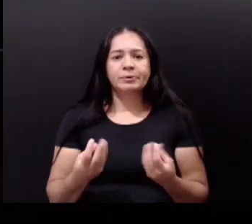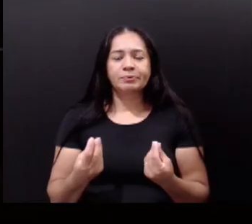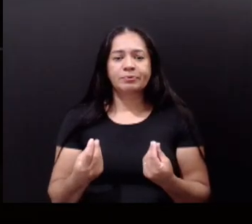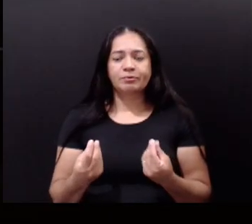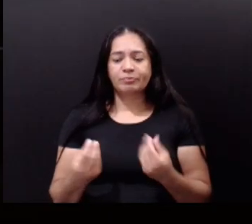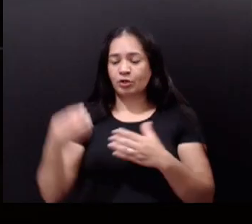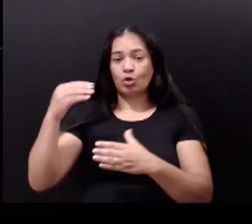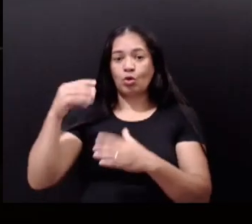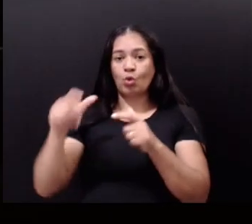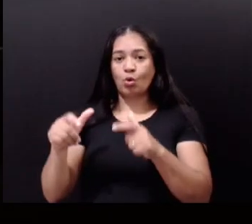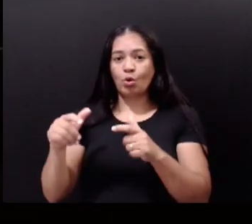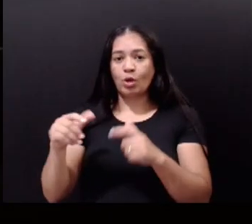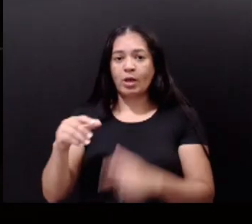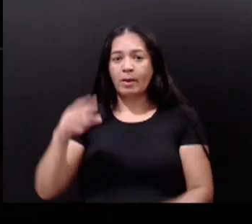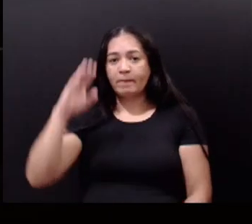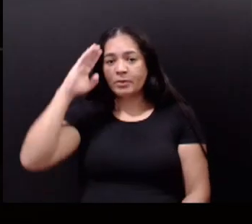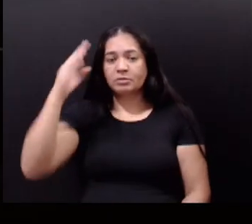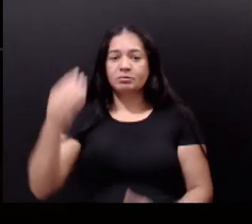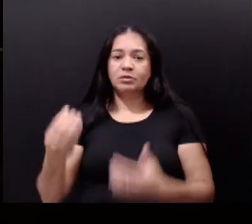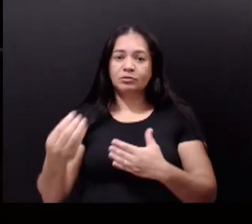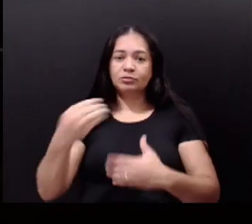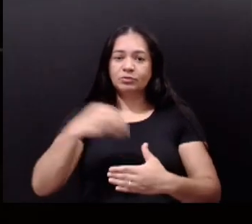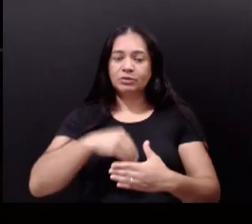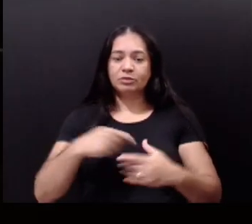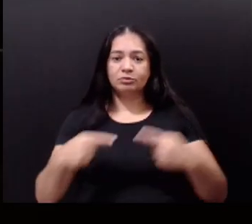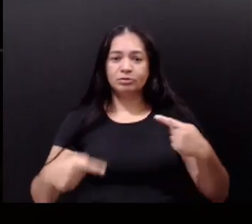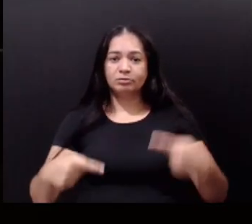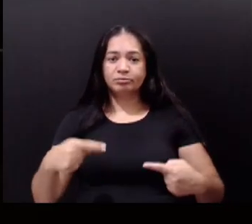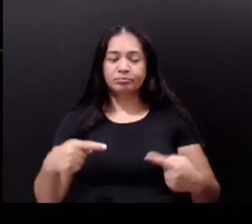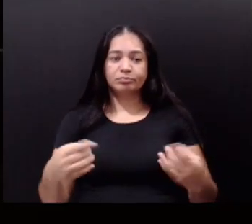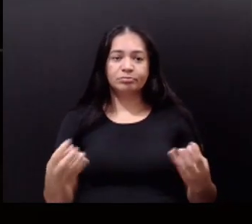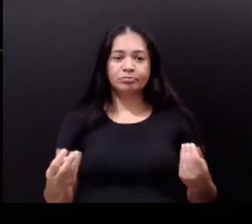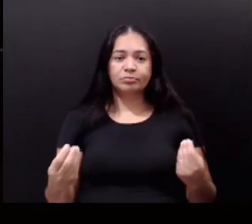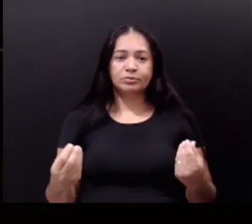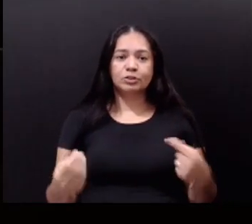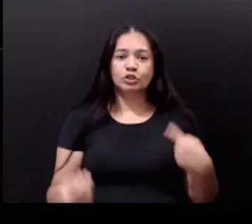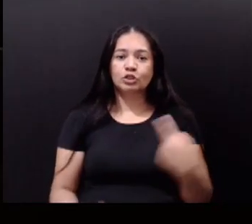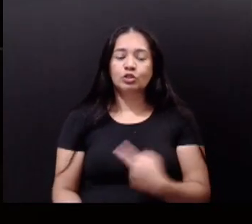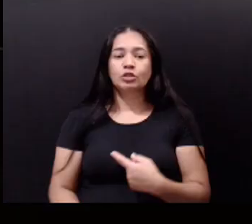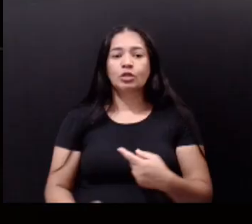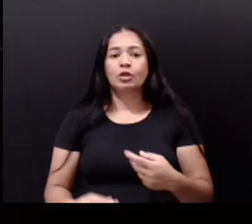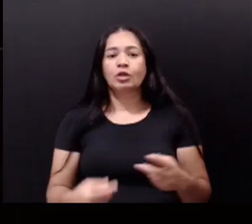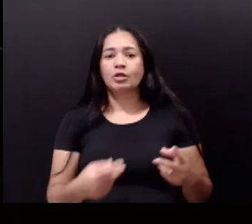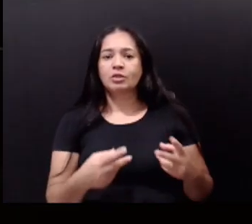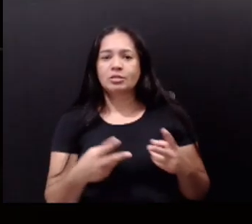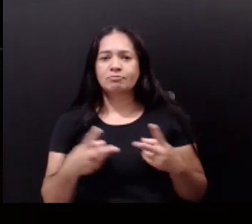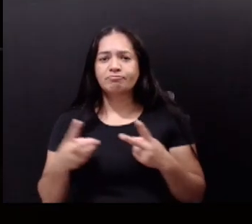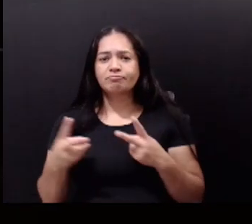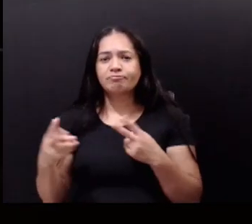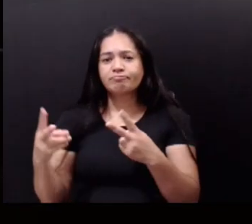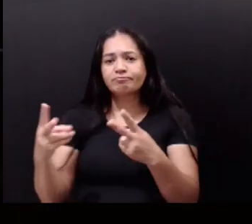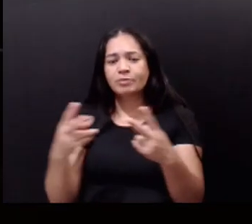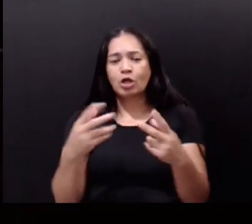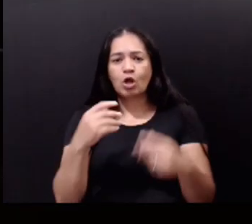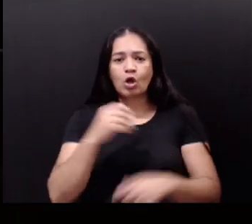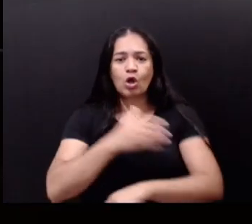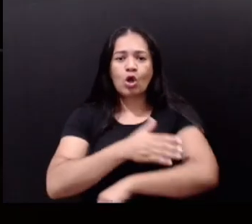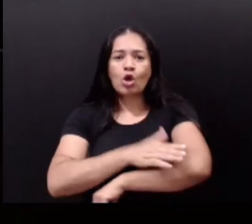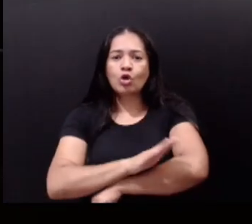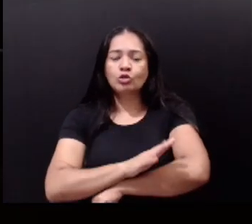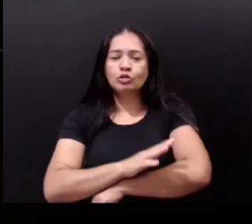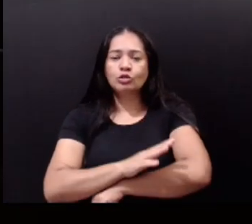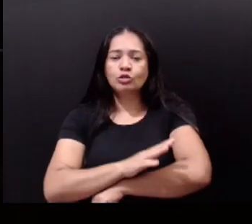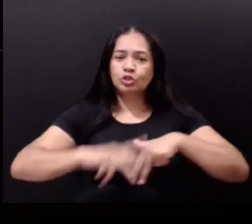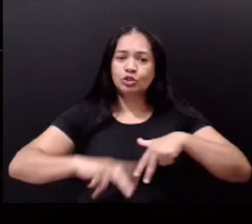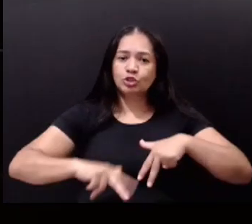prioridade dentro das políticas, né? E que sim, a gente faz esse recorte racial, fazemos esse recorte de gênero, trabalhando também com